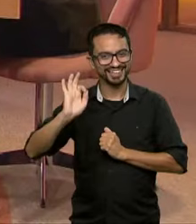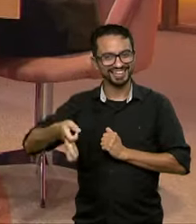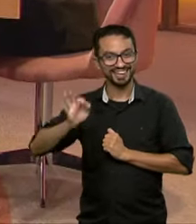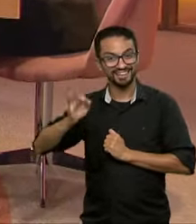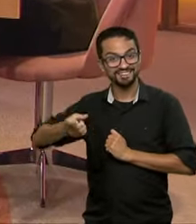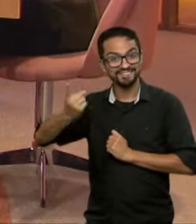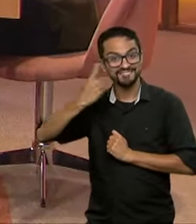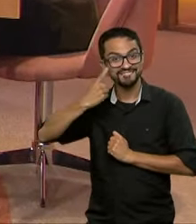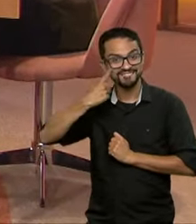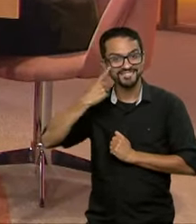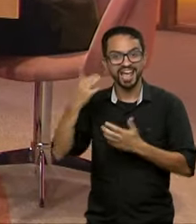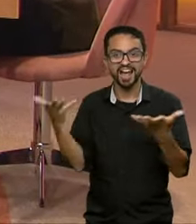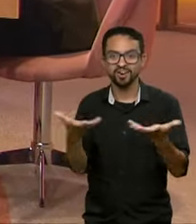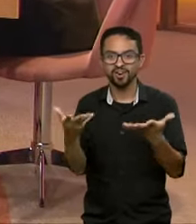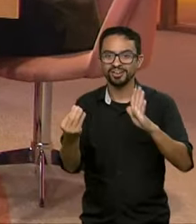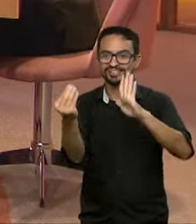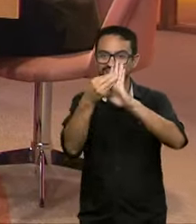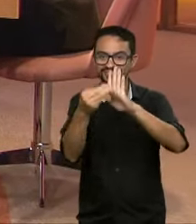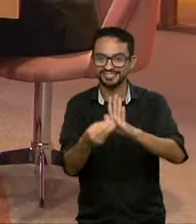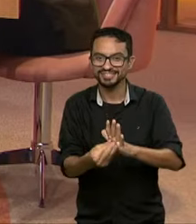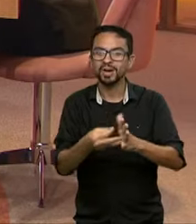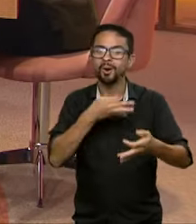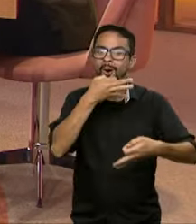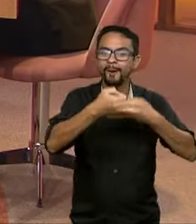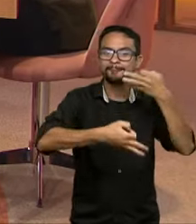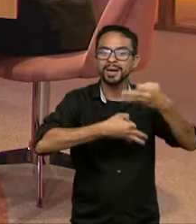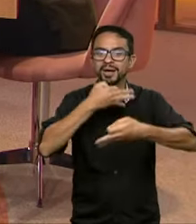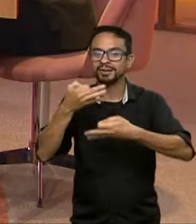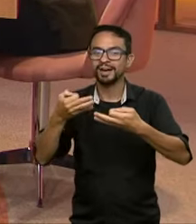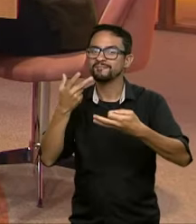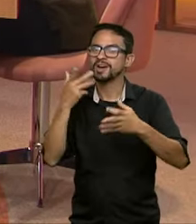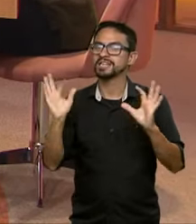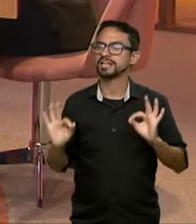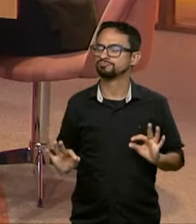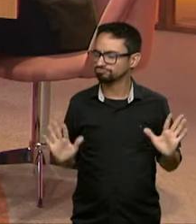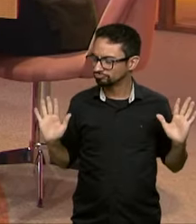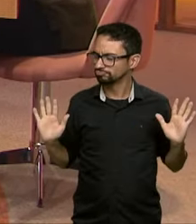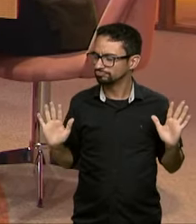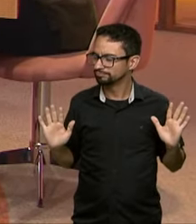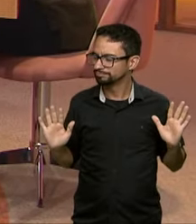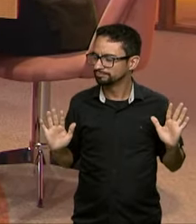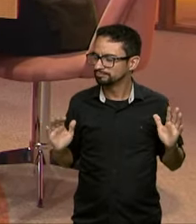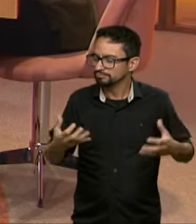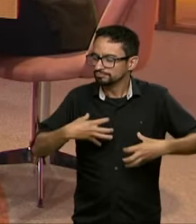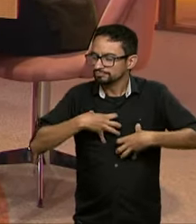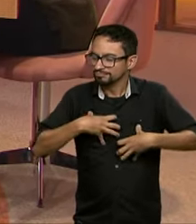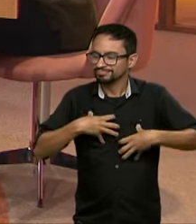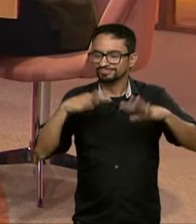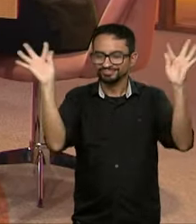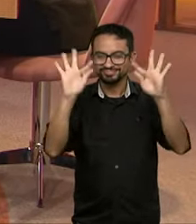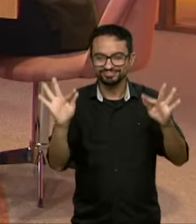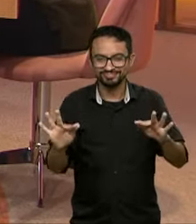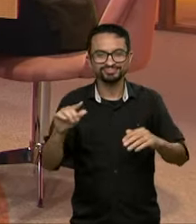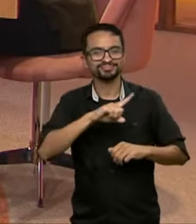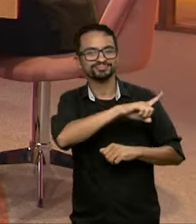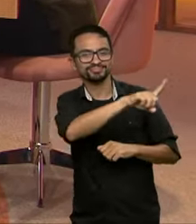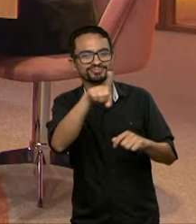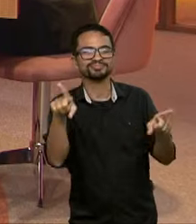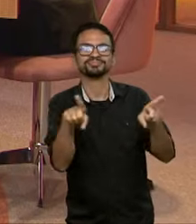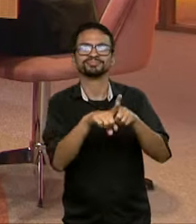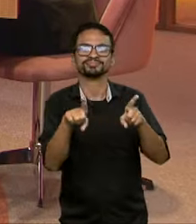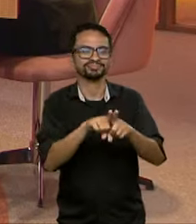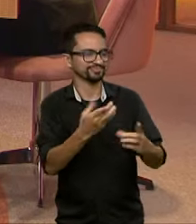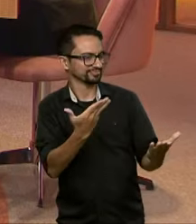ser puxada de sardinha, porque eu também nem estou nem aí para opinião. Vou falar assim. Eu fico muito feliz de ver, porque sabe que eu sou, além de eu te amar como